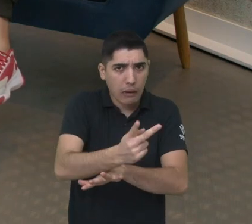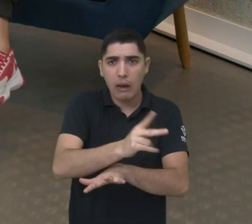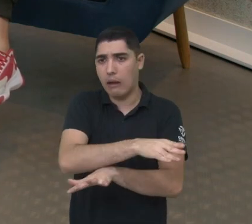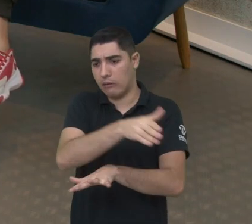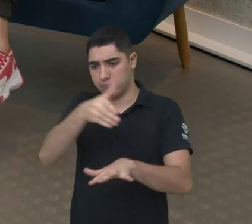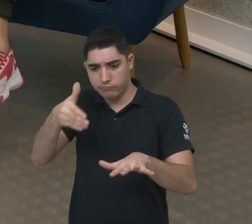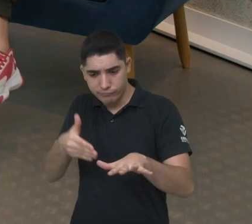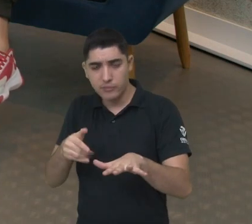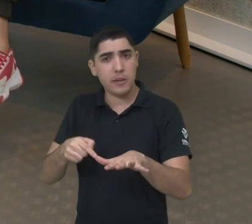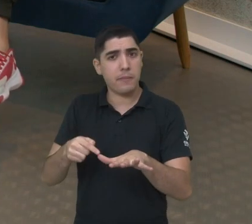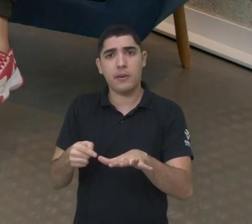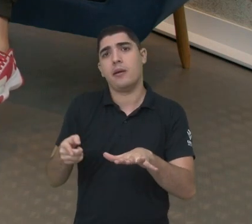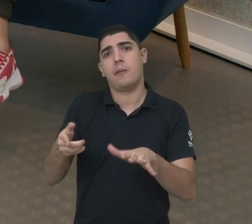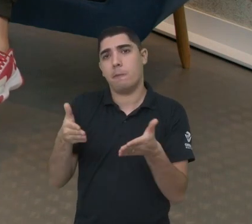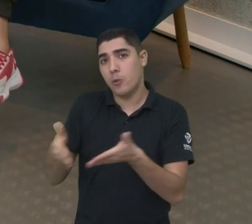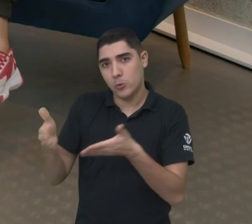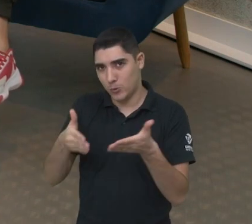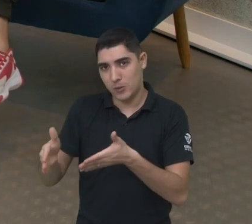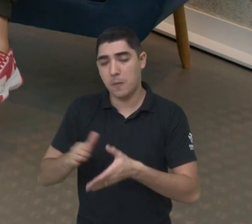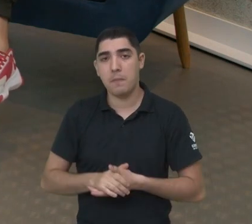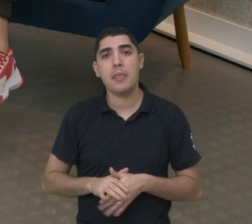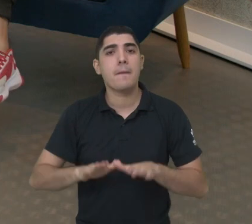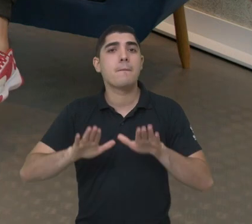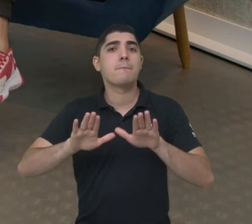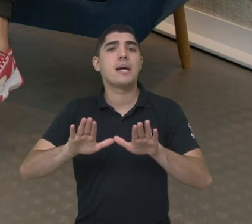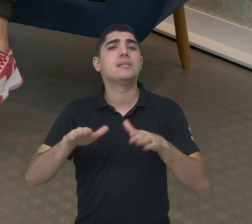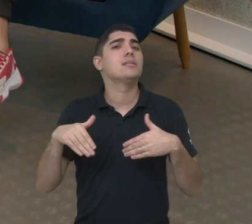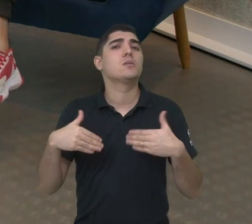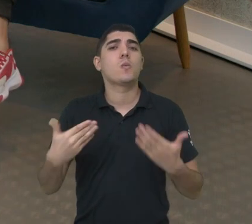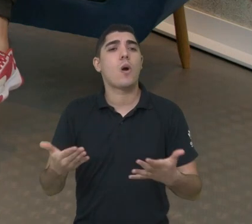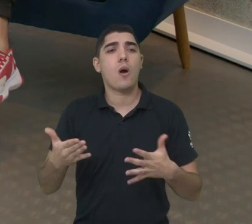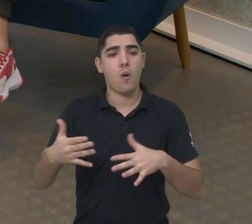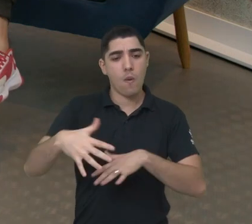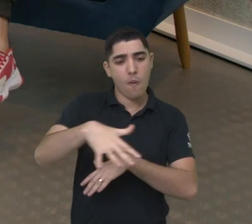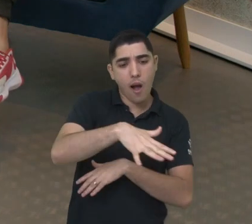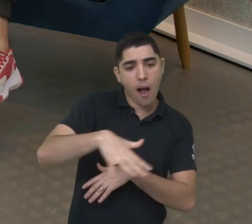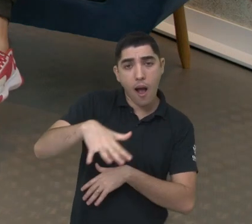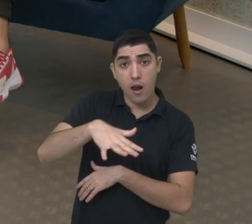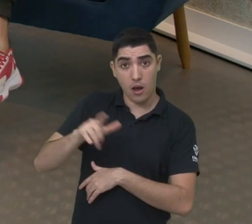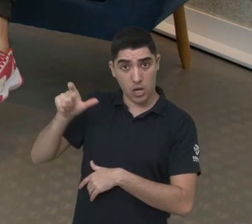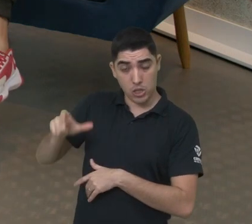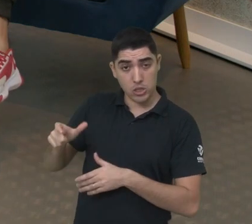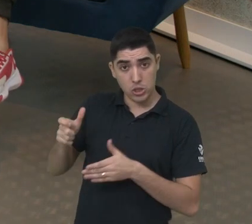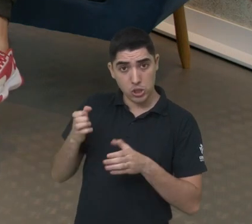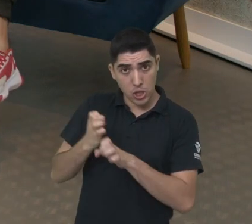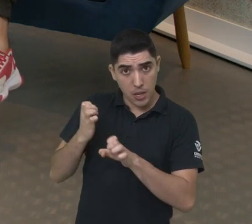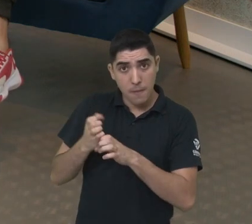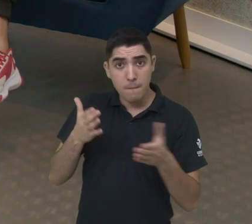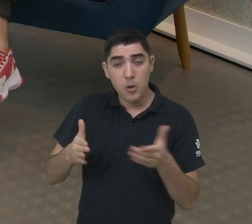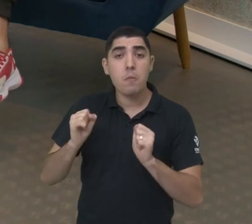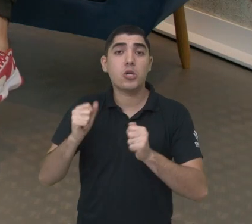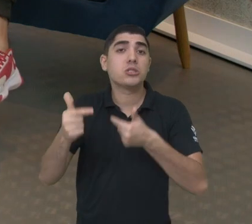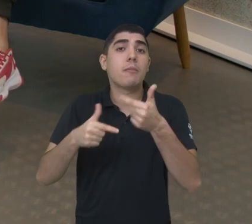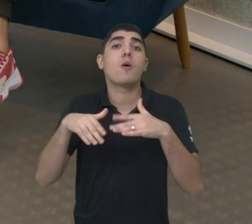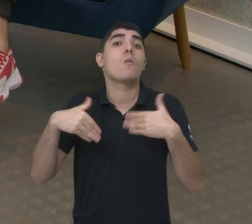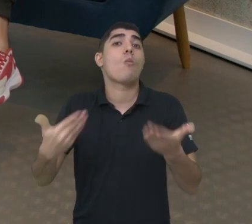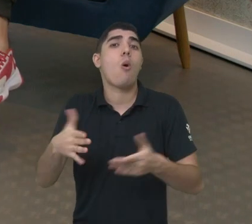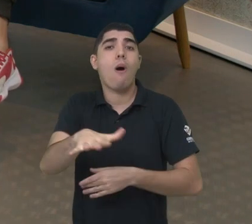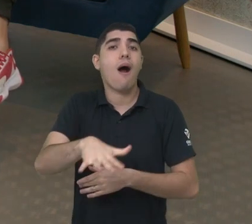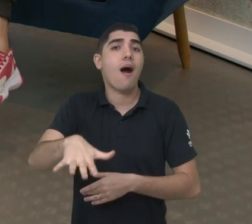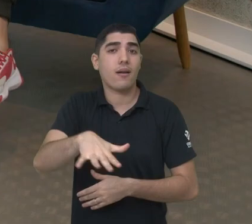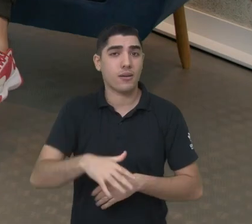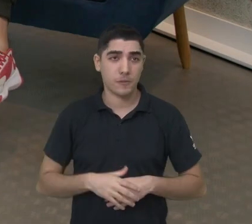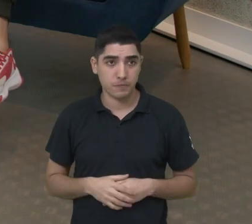de fato. Em quais áreas, Fabiano, que esse engenheiro de produção pode atuar? Adriane, por exemplo, na gestão